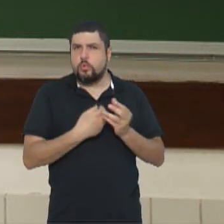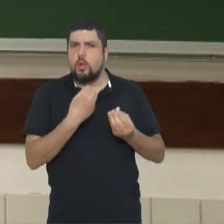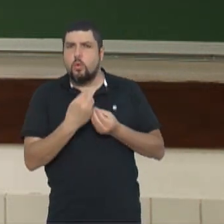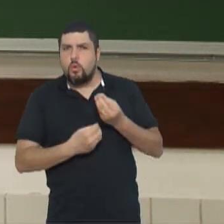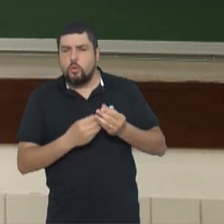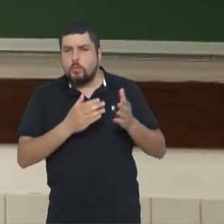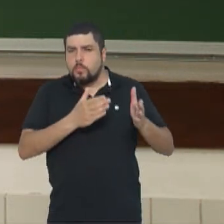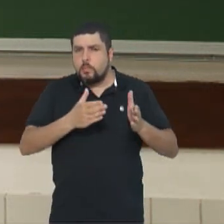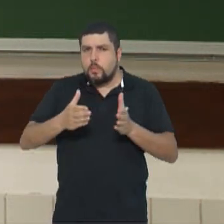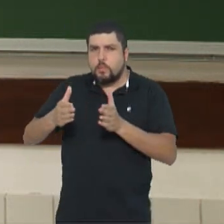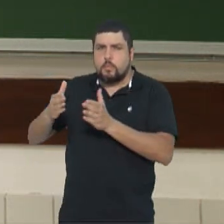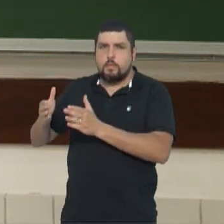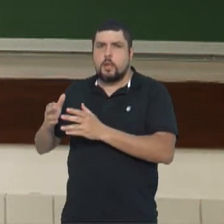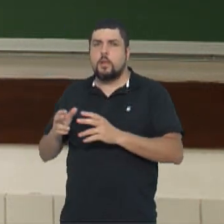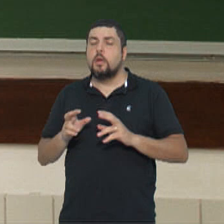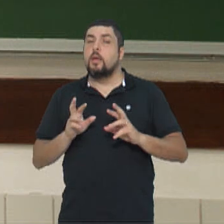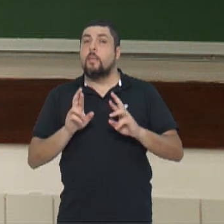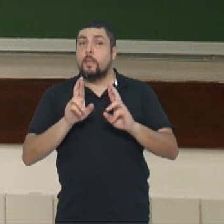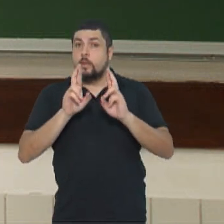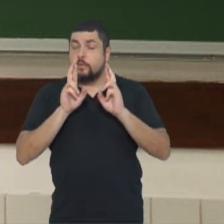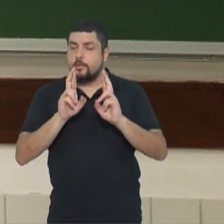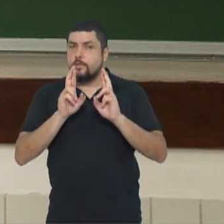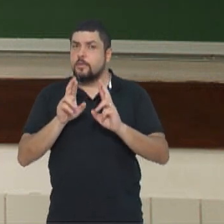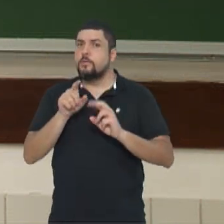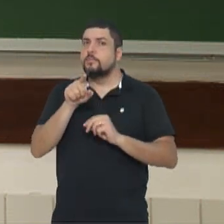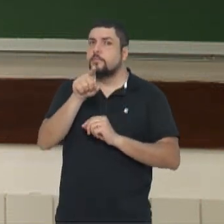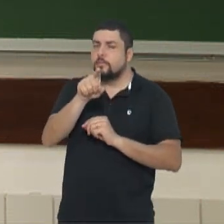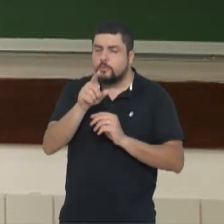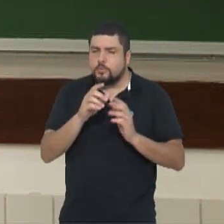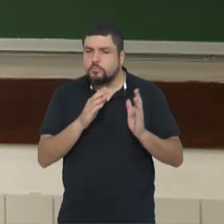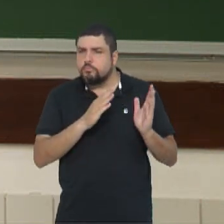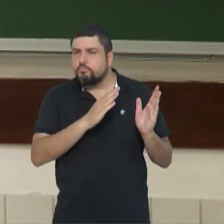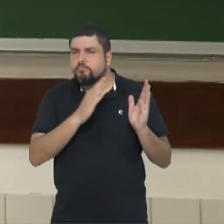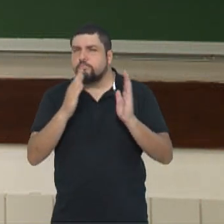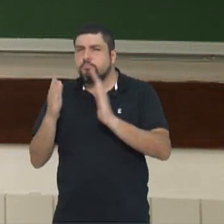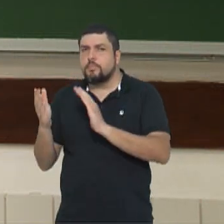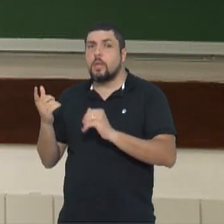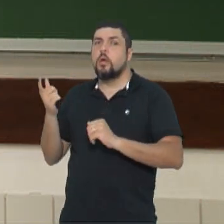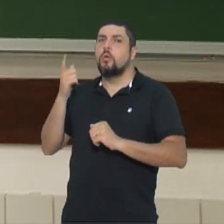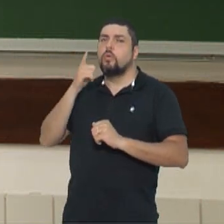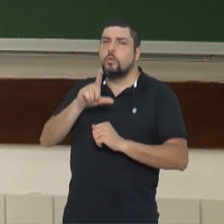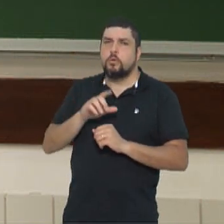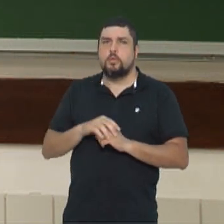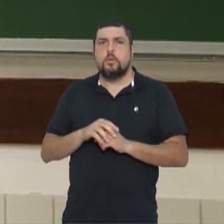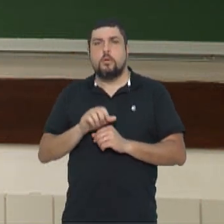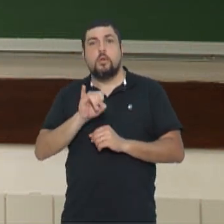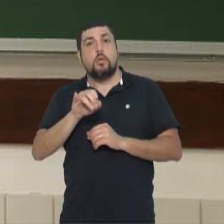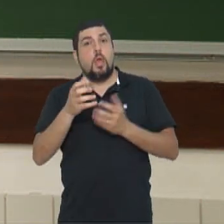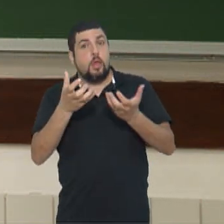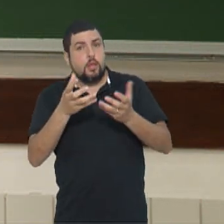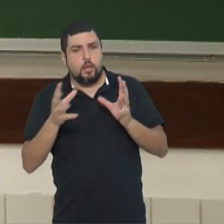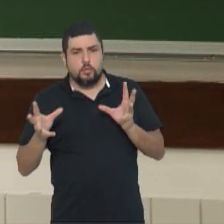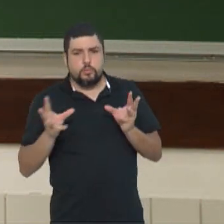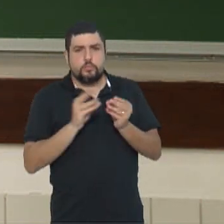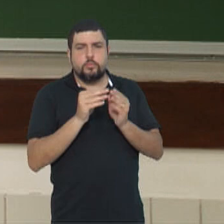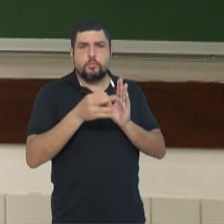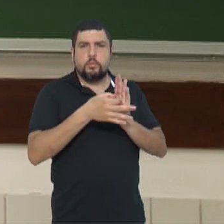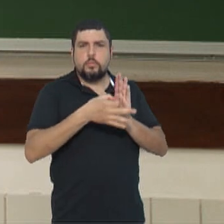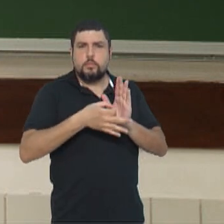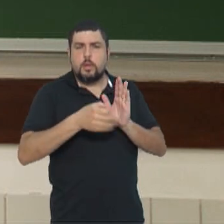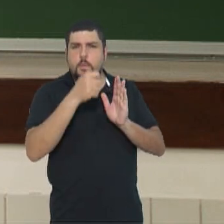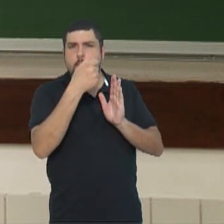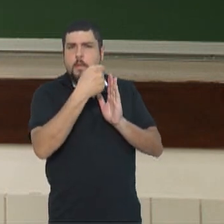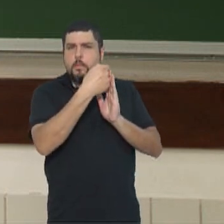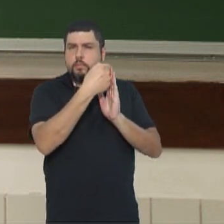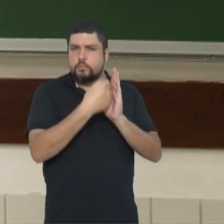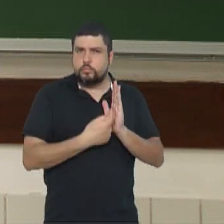e eu espero que você tenha conseguido vislumbrar isso bem. Se você quiser, fazer resenha aí para o seu professor, aí, teu professor de turma,